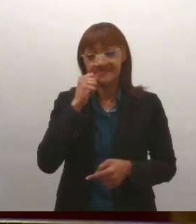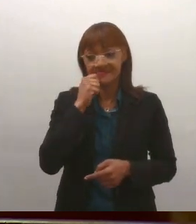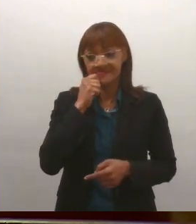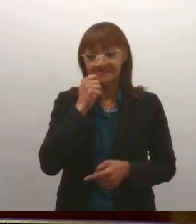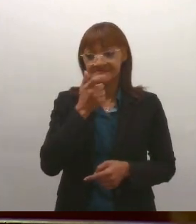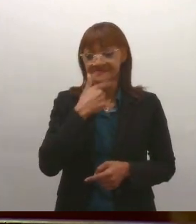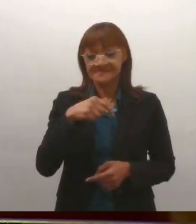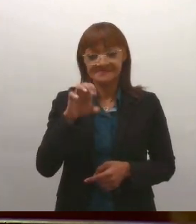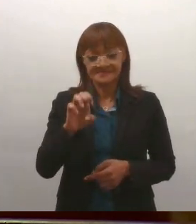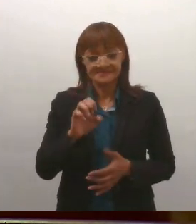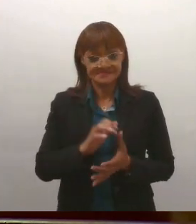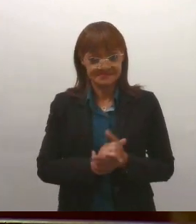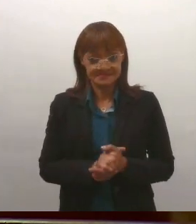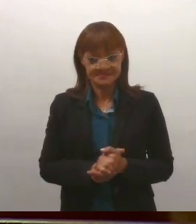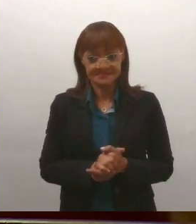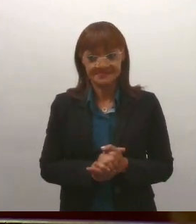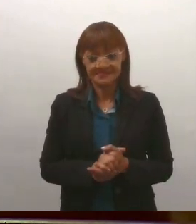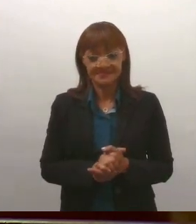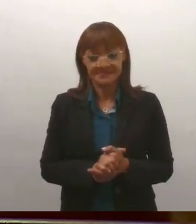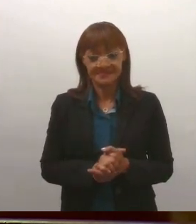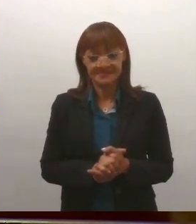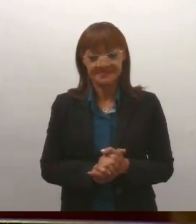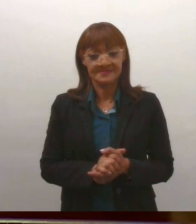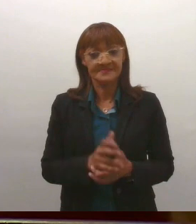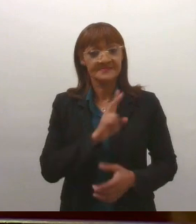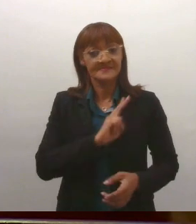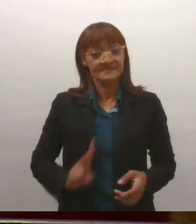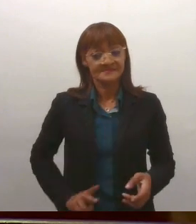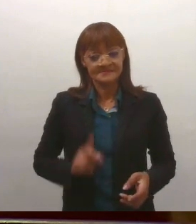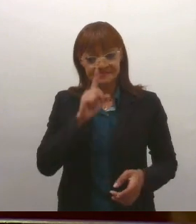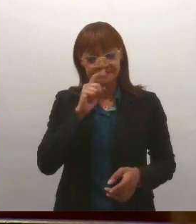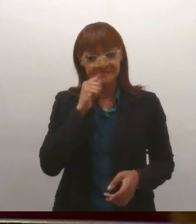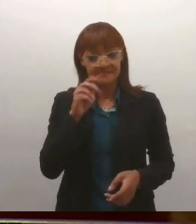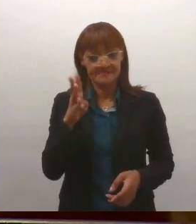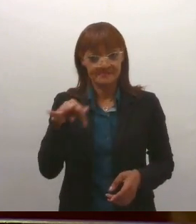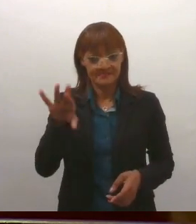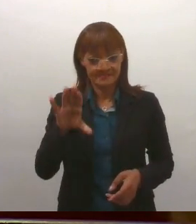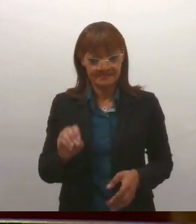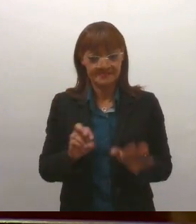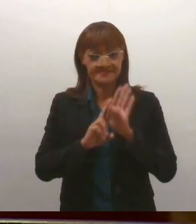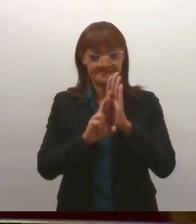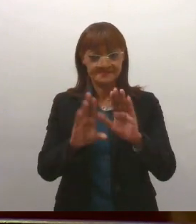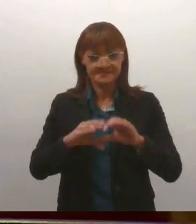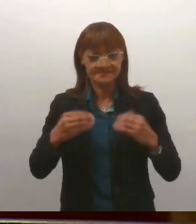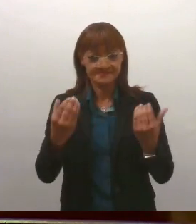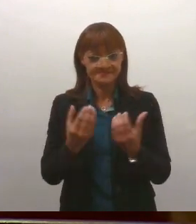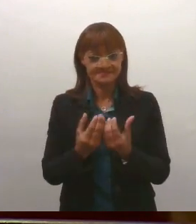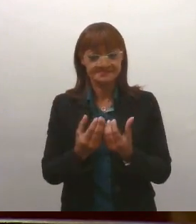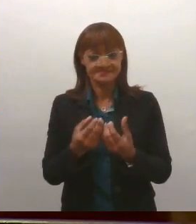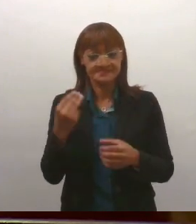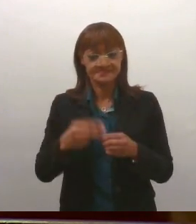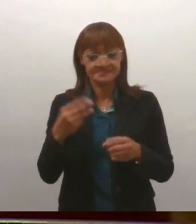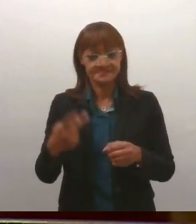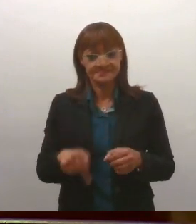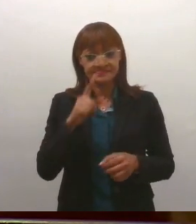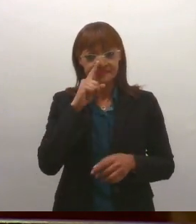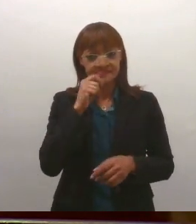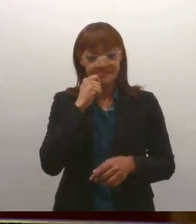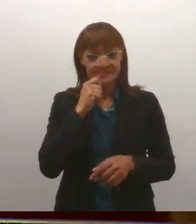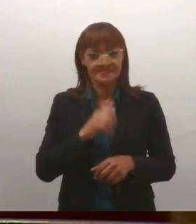o vereador de Aracaju, Bairro Vigílio, representando a Câmara Municipal de Aracaju, Dr. Luiz Fausto